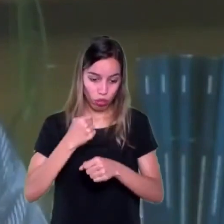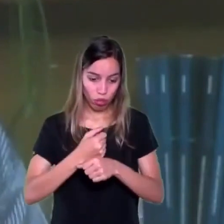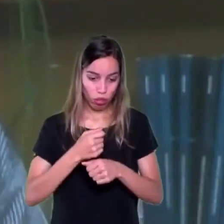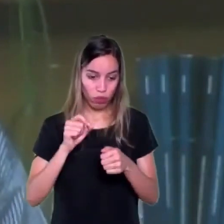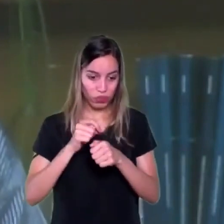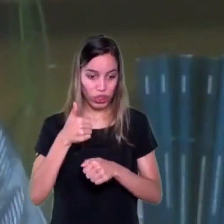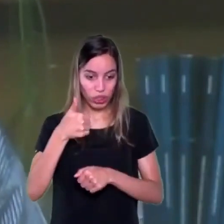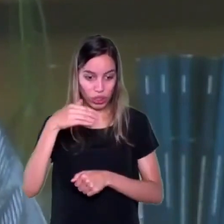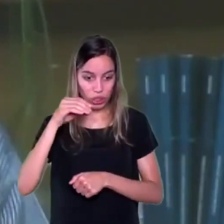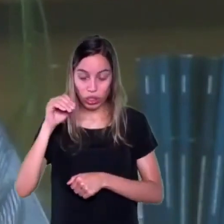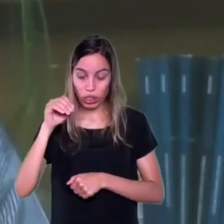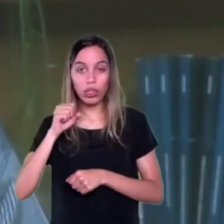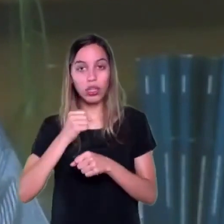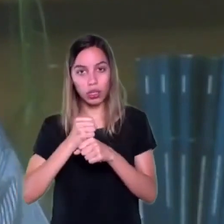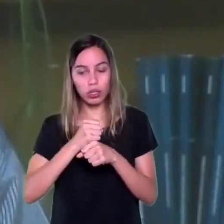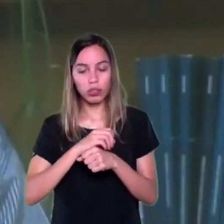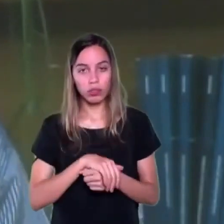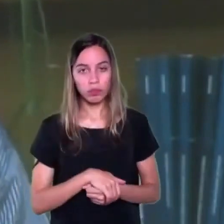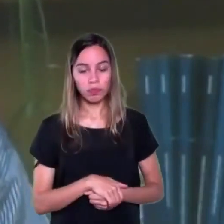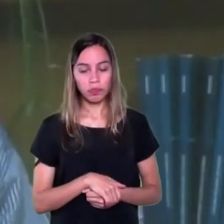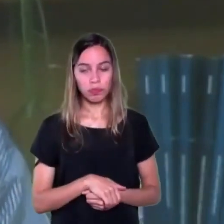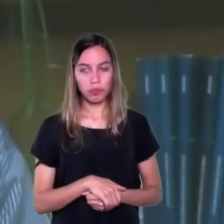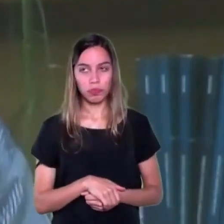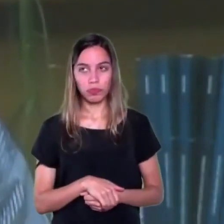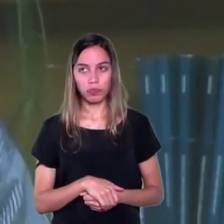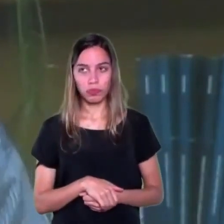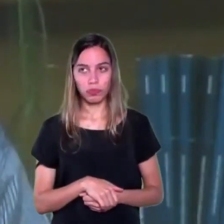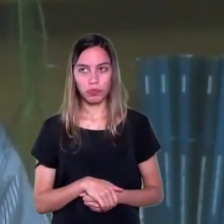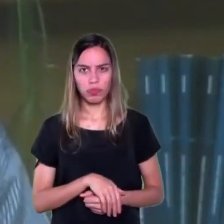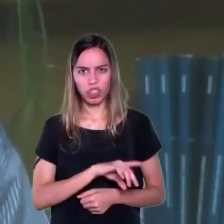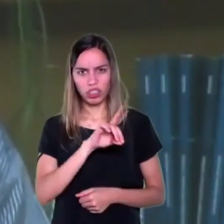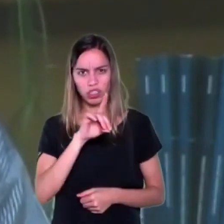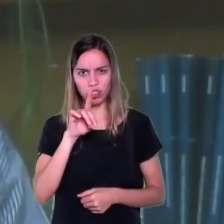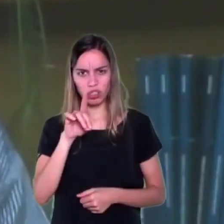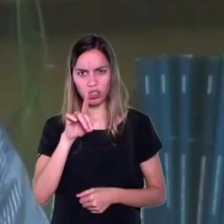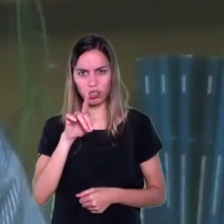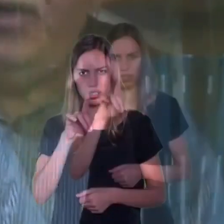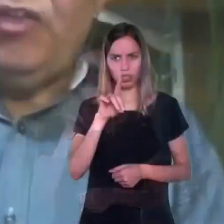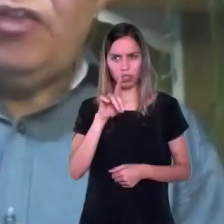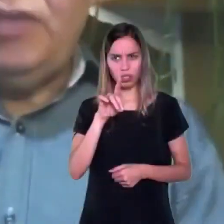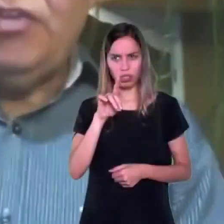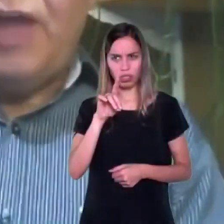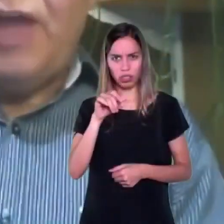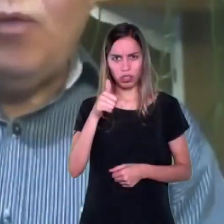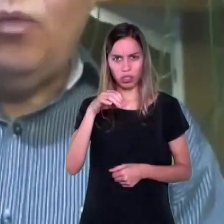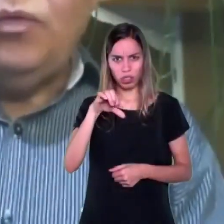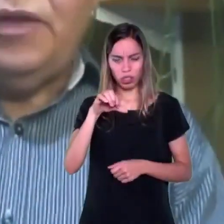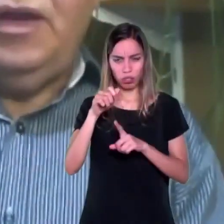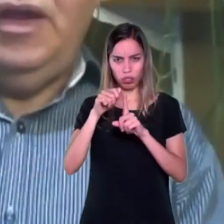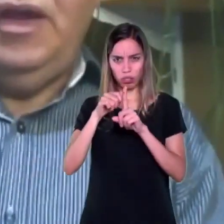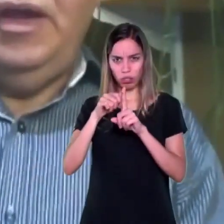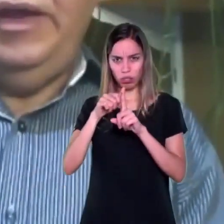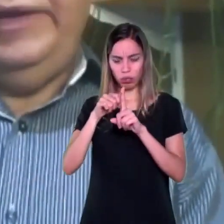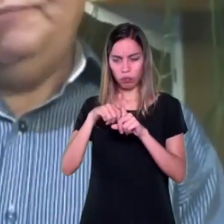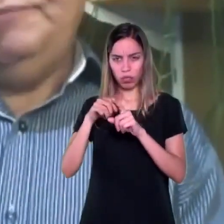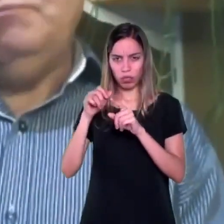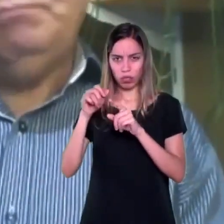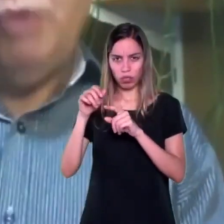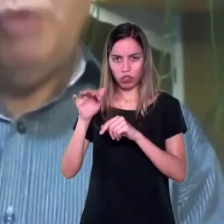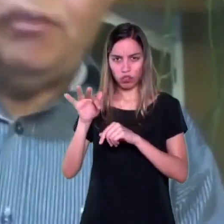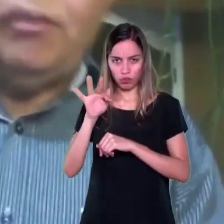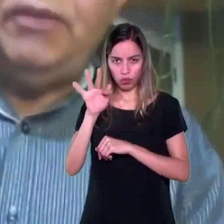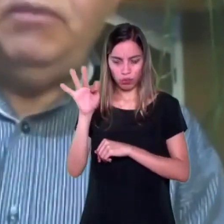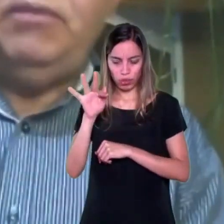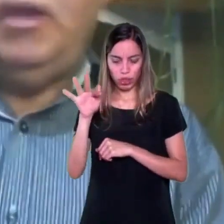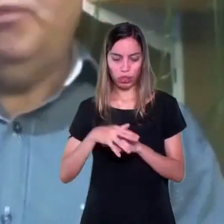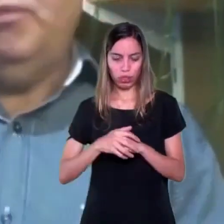de 1921. E houve comemorações no Brasil inteiro, e infelizmente Itaúna,